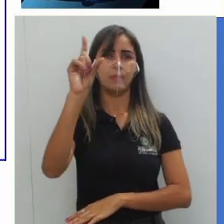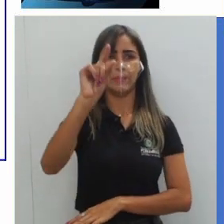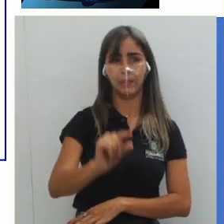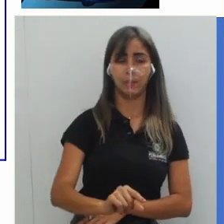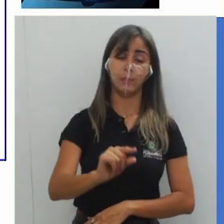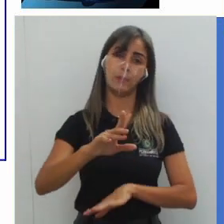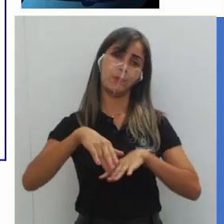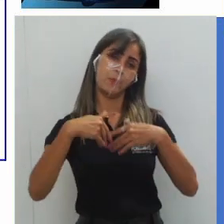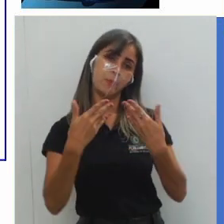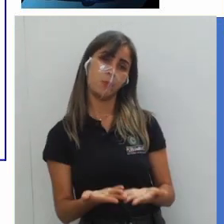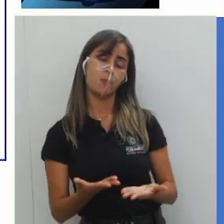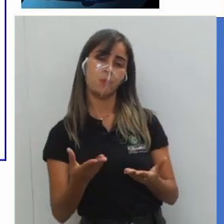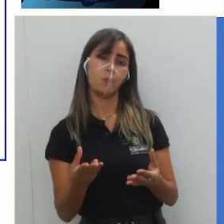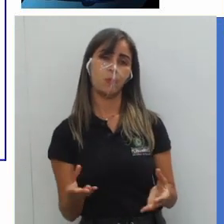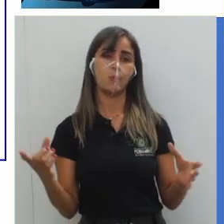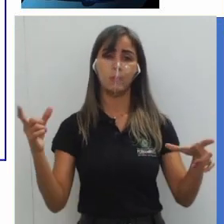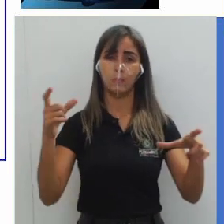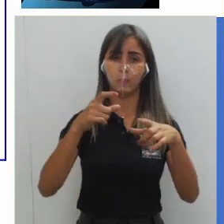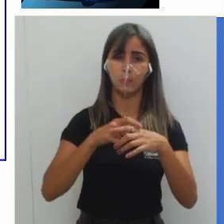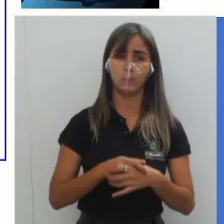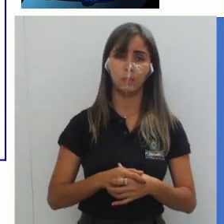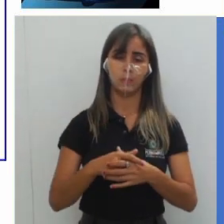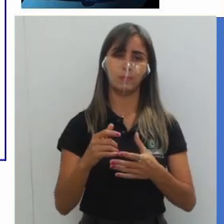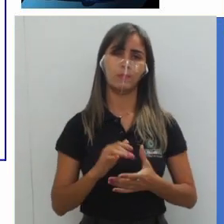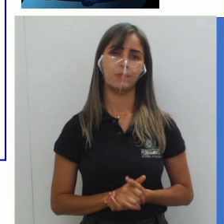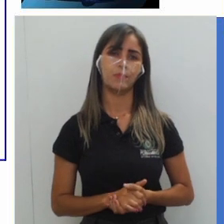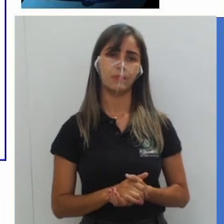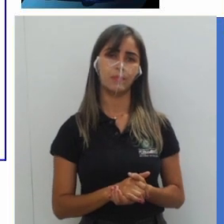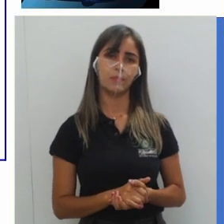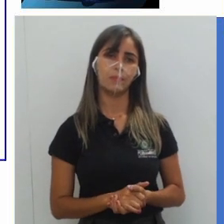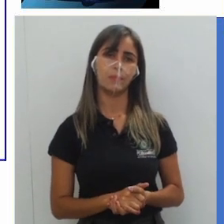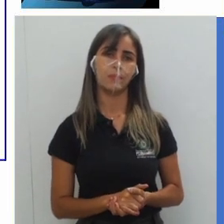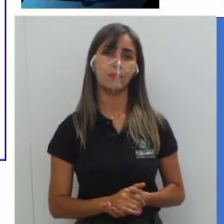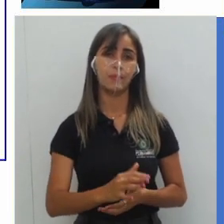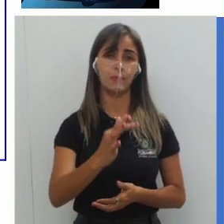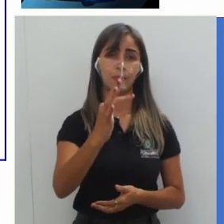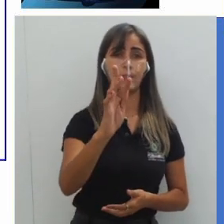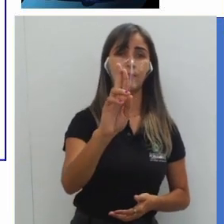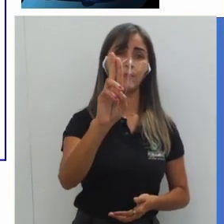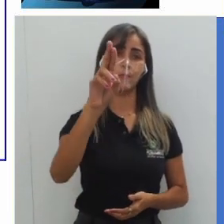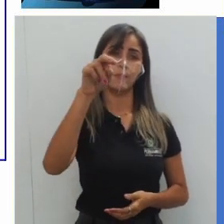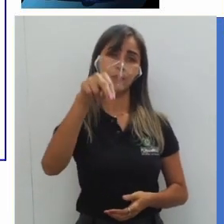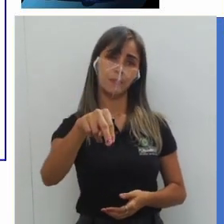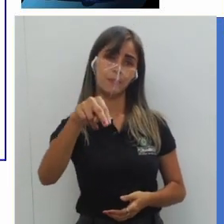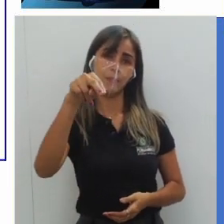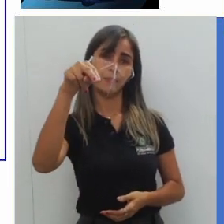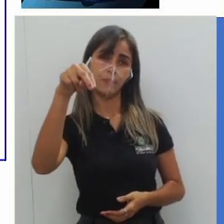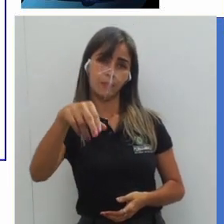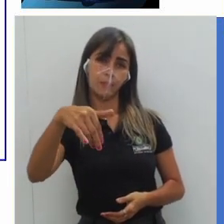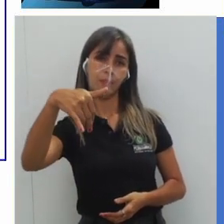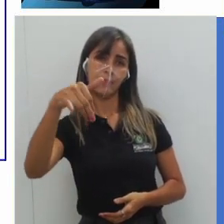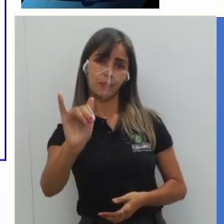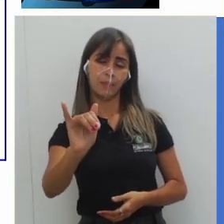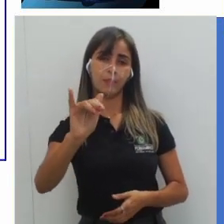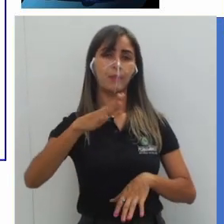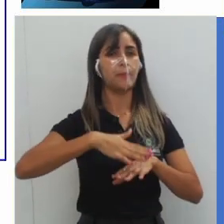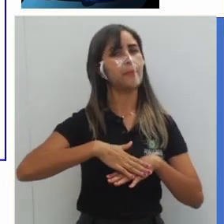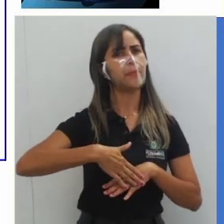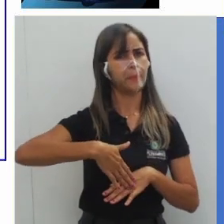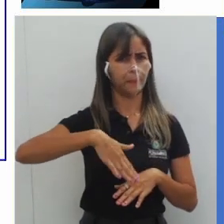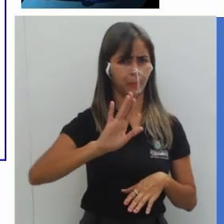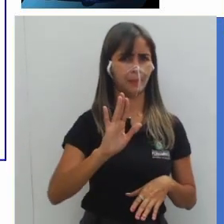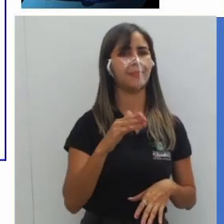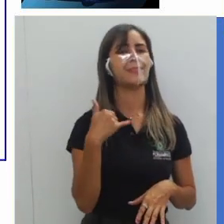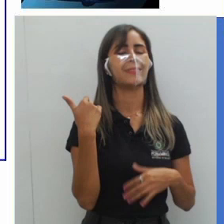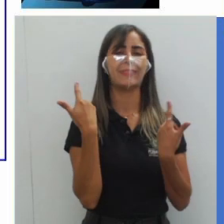é menor, ou pequeno, ou curto, né? A gente tem aí o funny, ele fica funniest, ele é